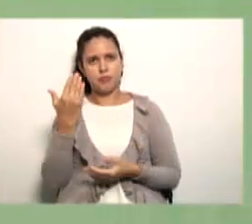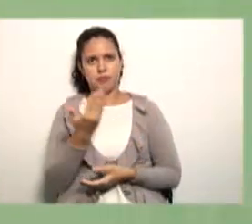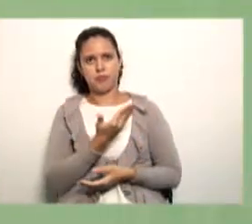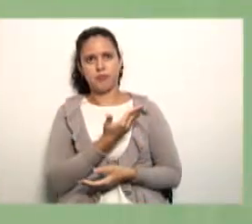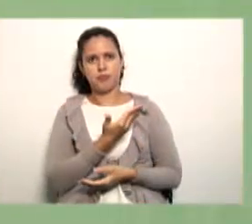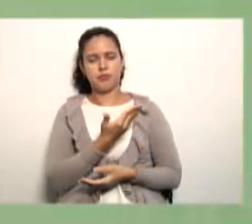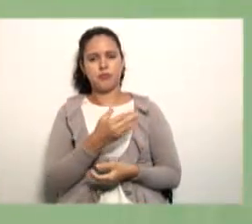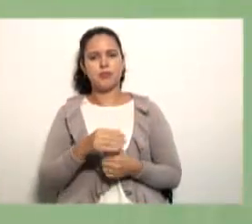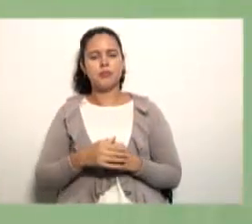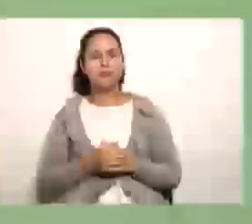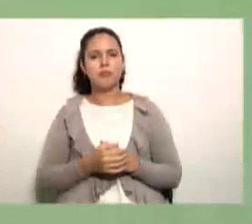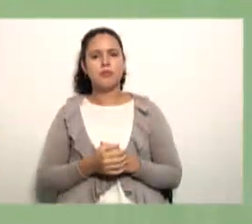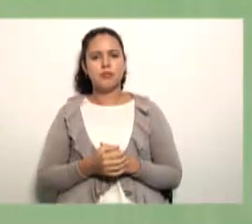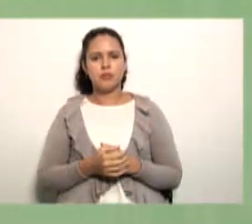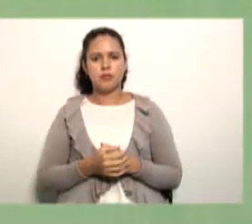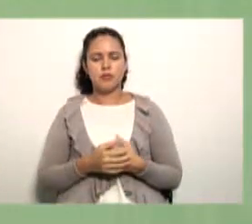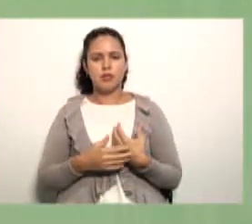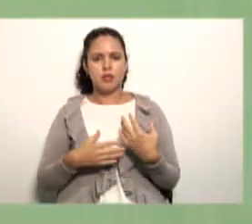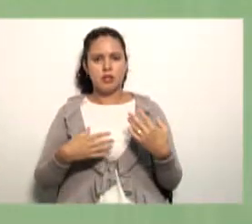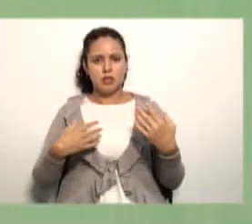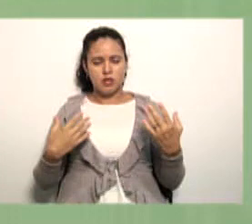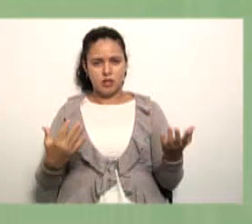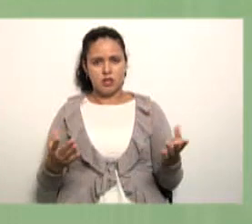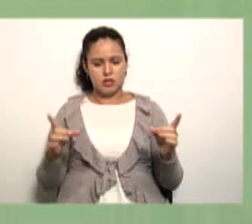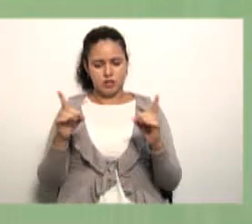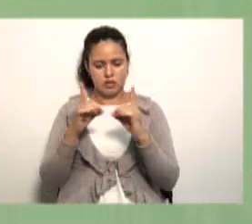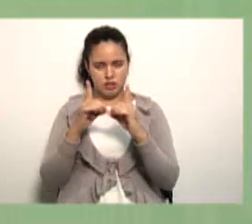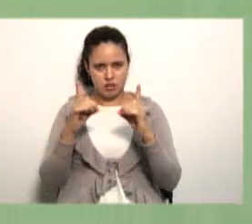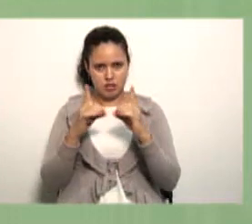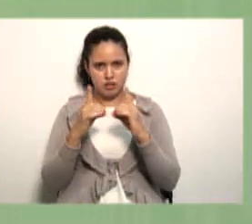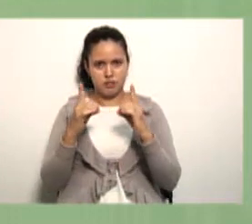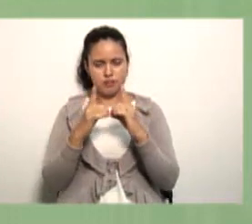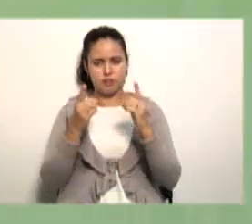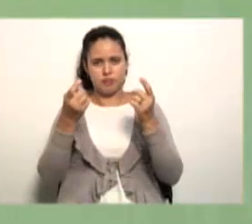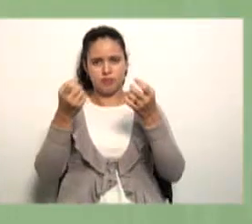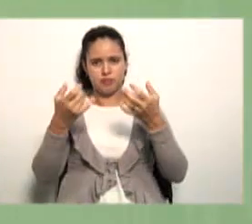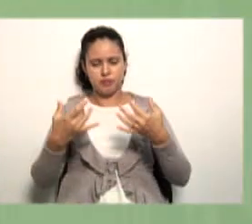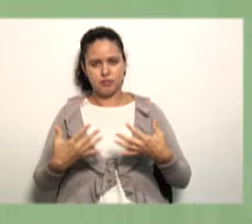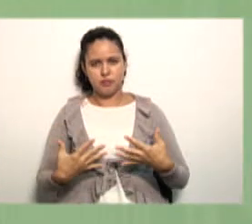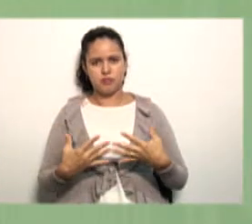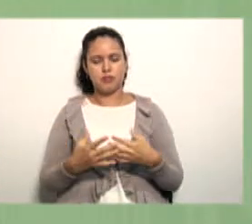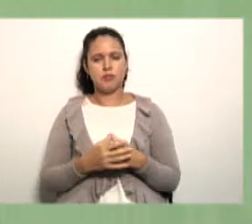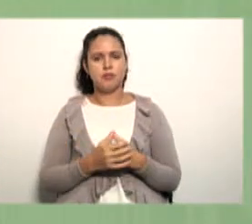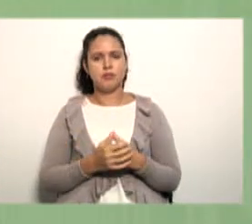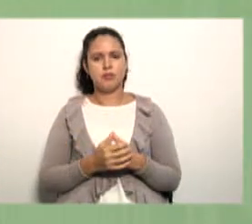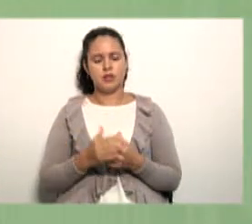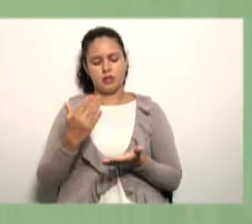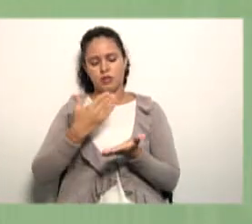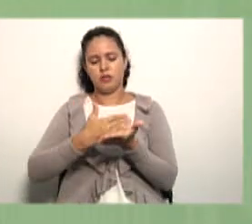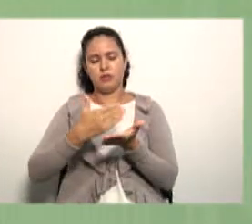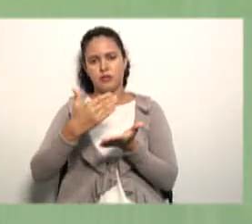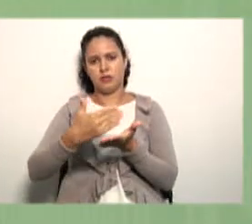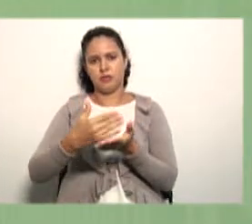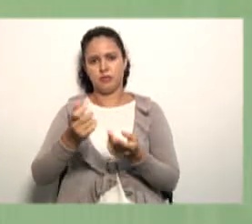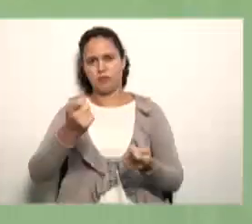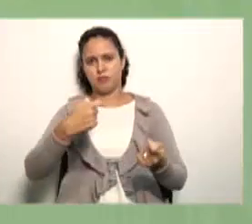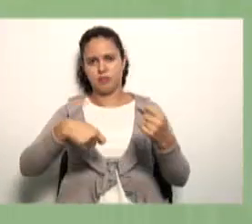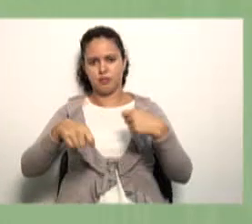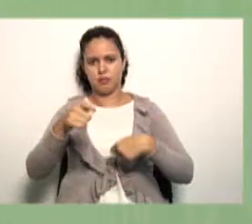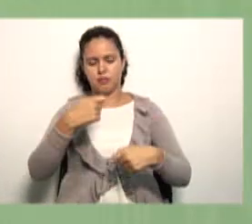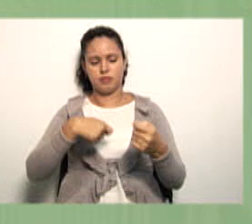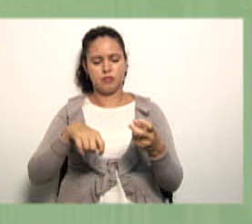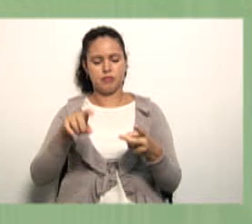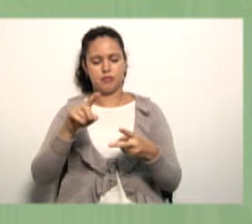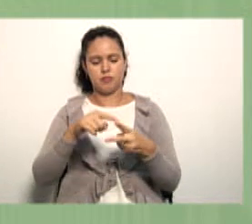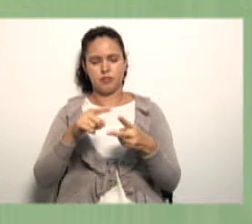que, em termos didáticos, por questão didática simplesmente, a gente costuma dividir a economia em duas partes. A primeira é